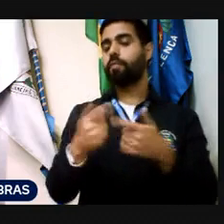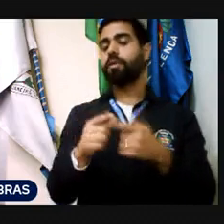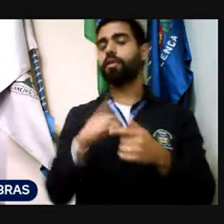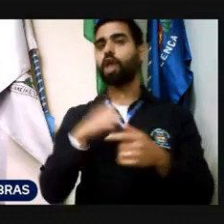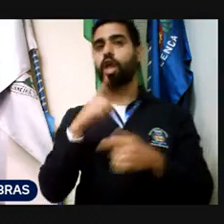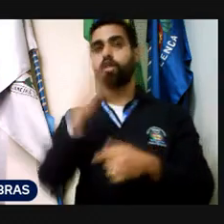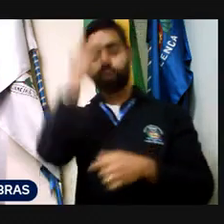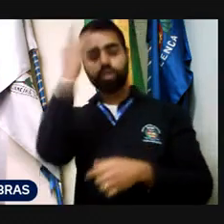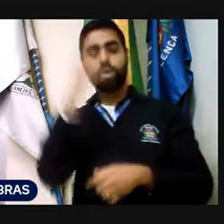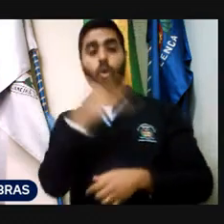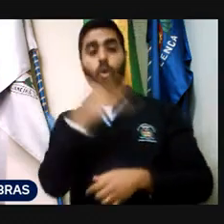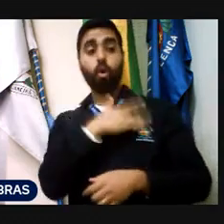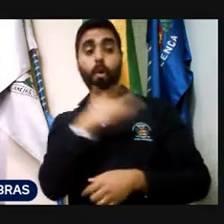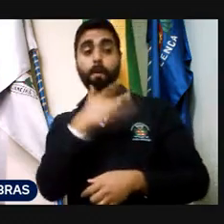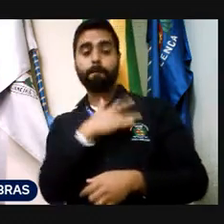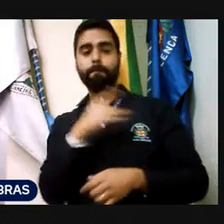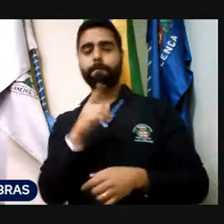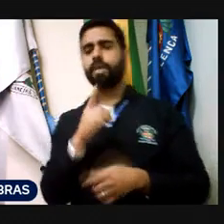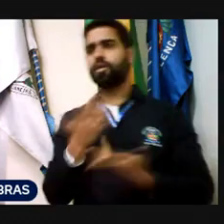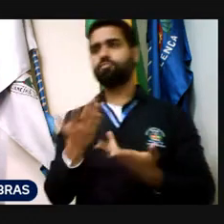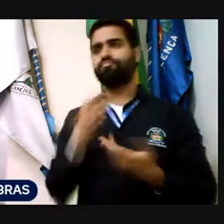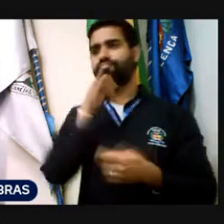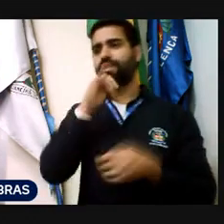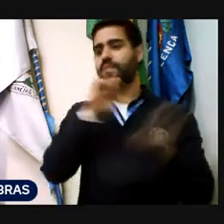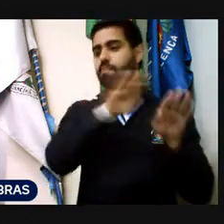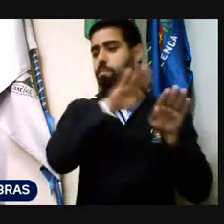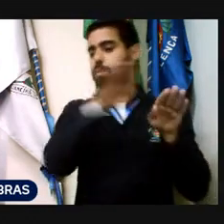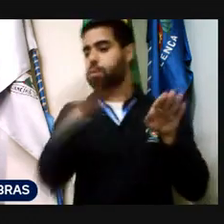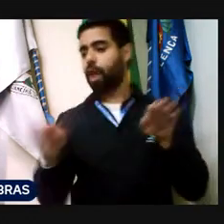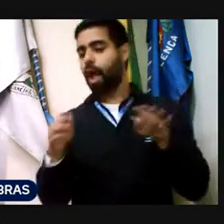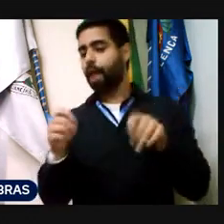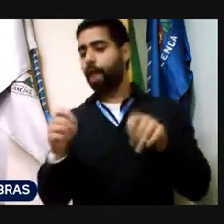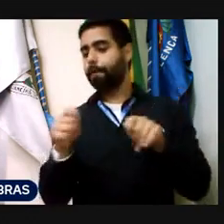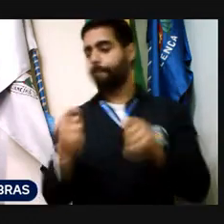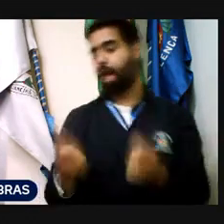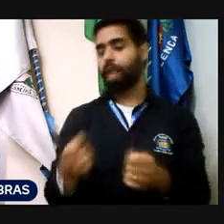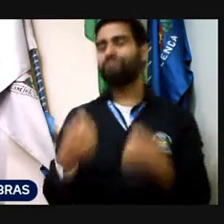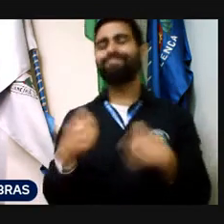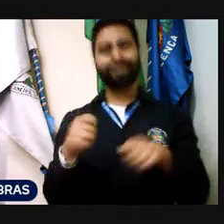transtornos aos moradores, como, por exemplo, o senhor Edinaldo. Necessitando de obras,